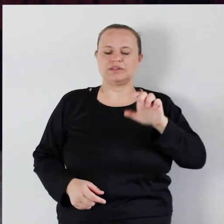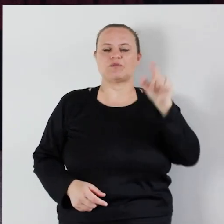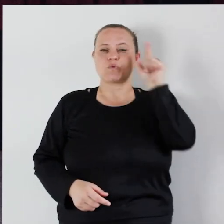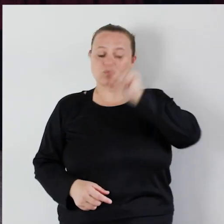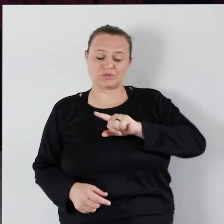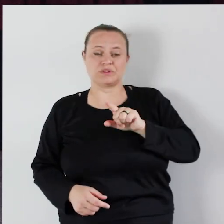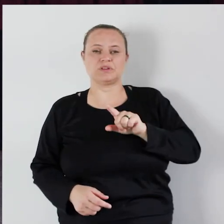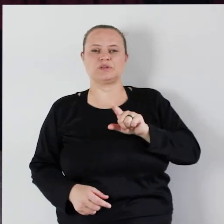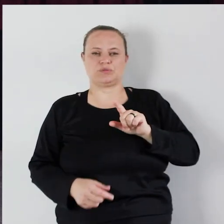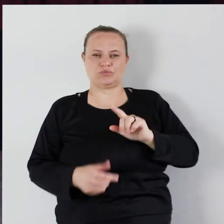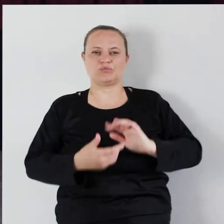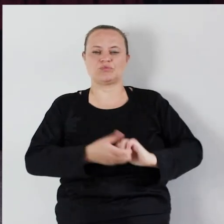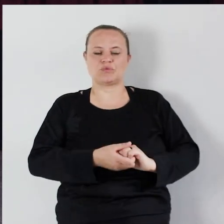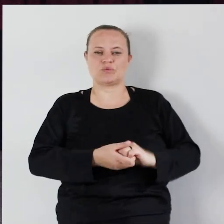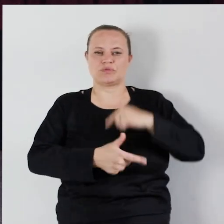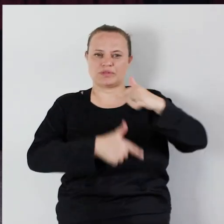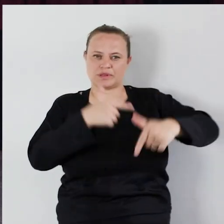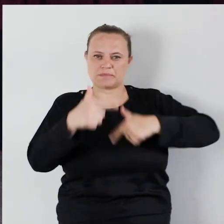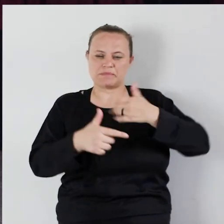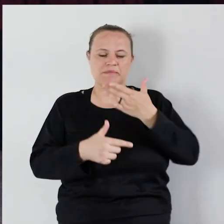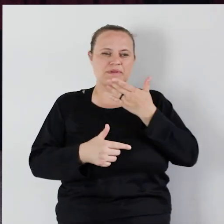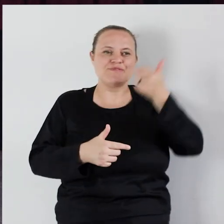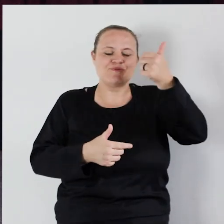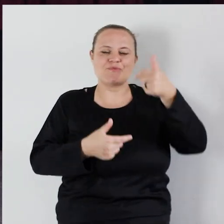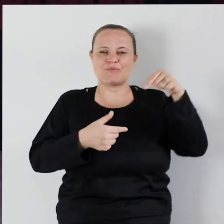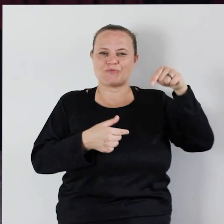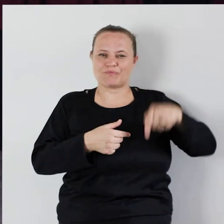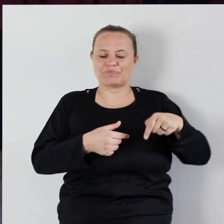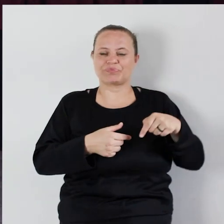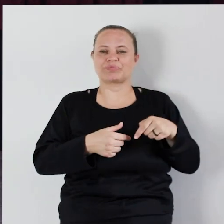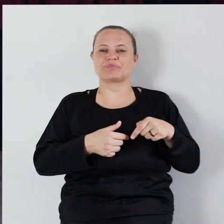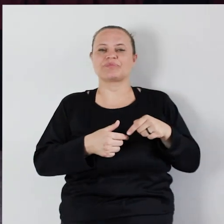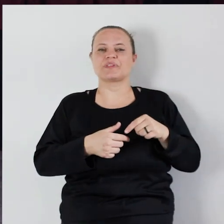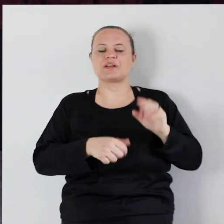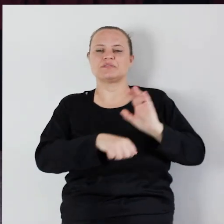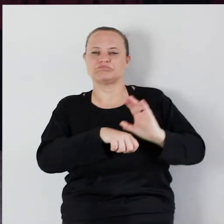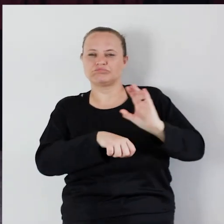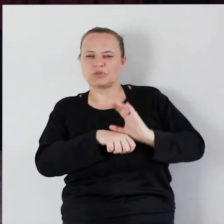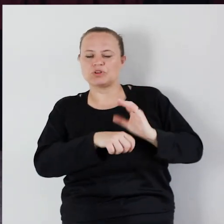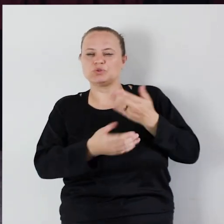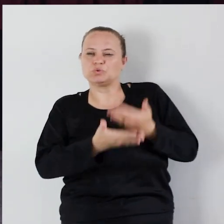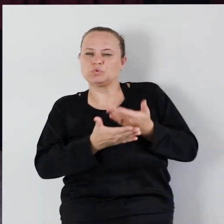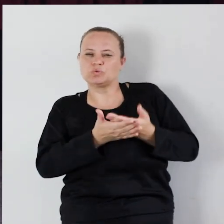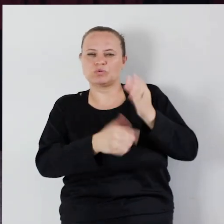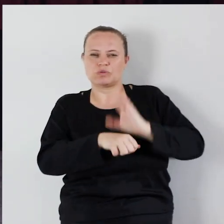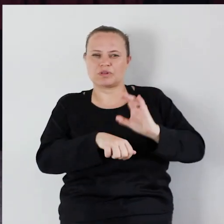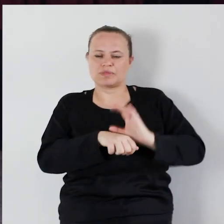Aline Van Neutgen, é o sobrenome dela. A Aline faz